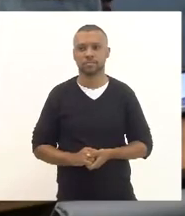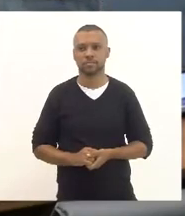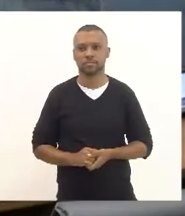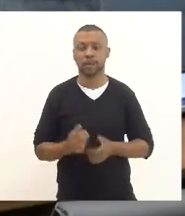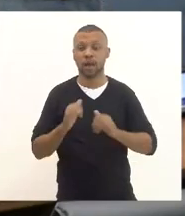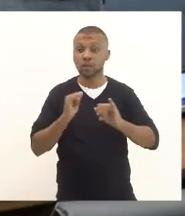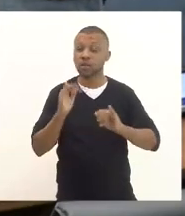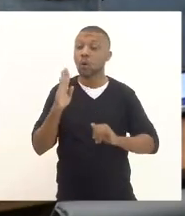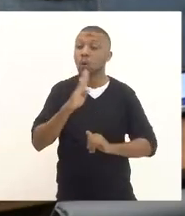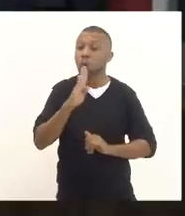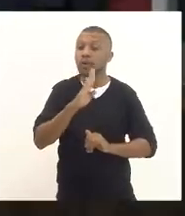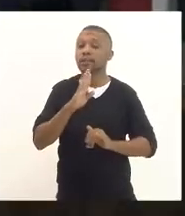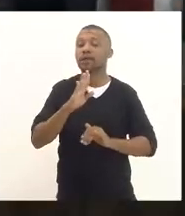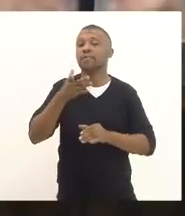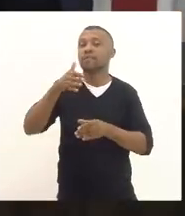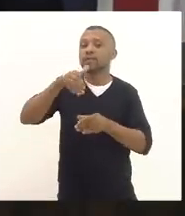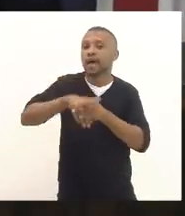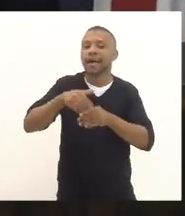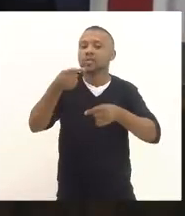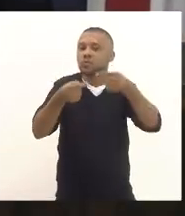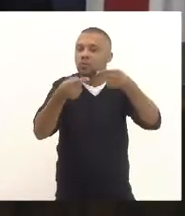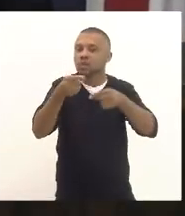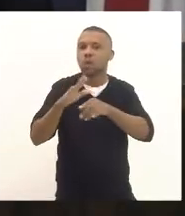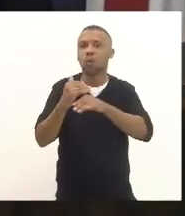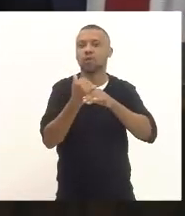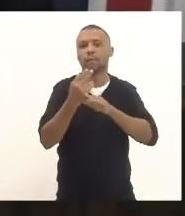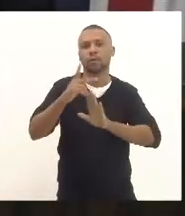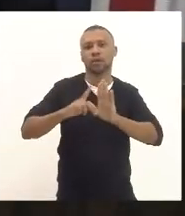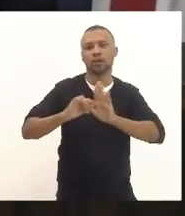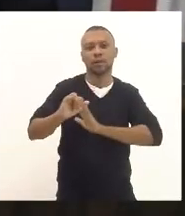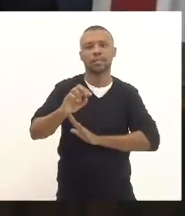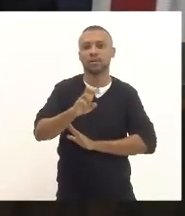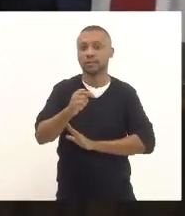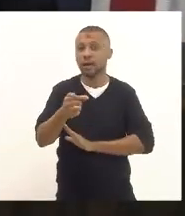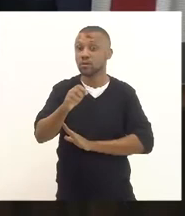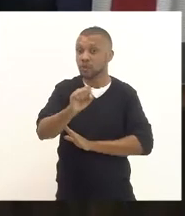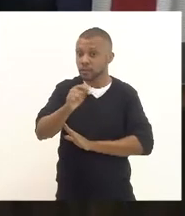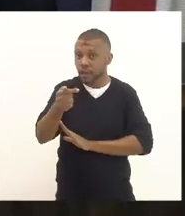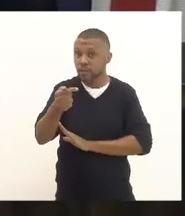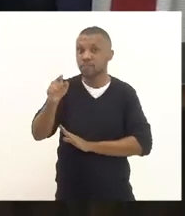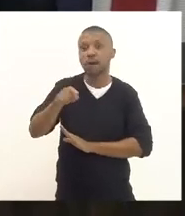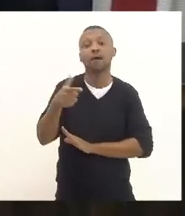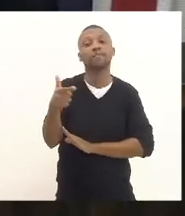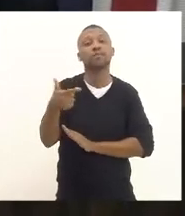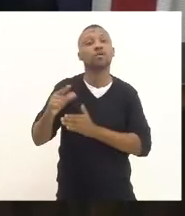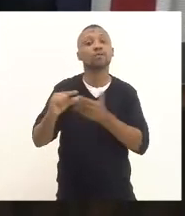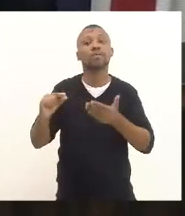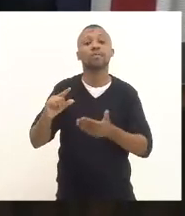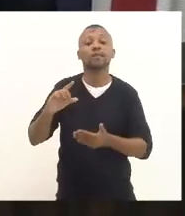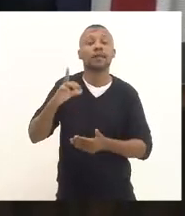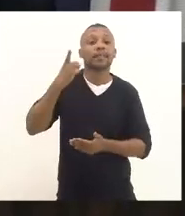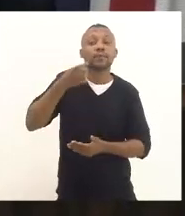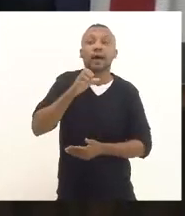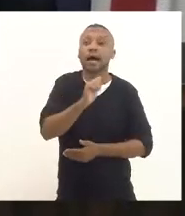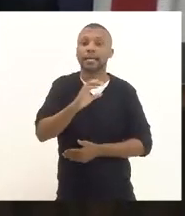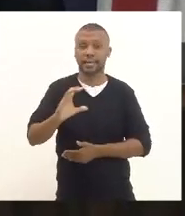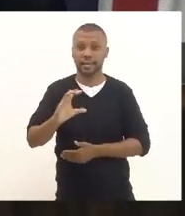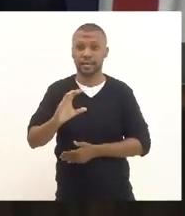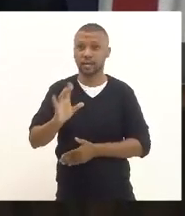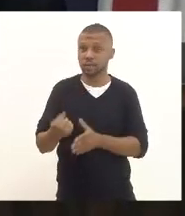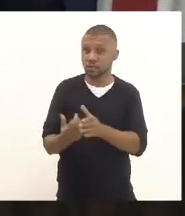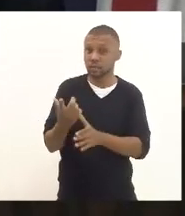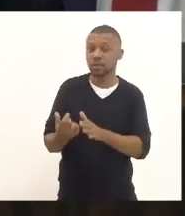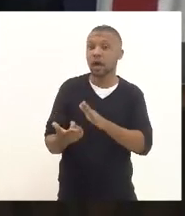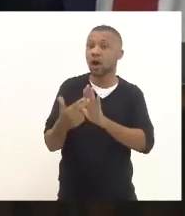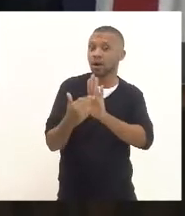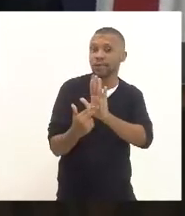anúncio regime de urgência em votação em discussão única projeto de lei 5787 de 22 autoria Deputado André Ceciliano institui